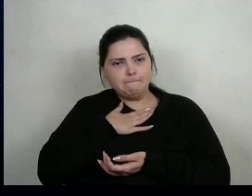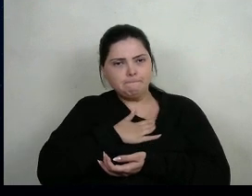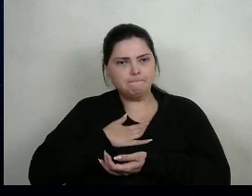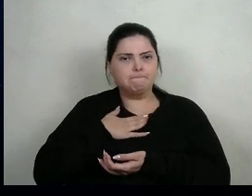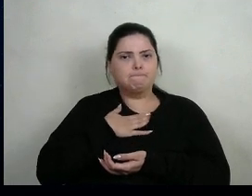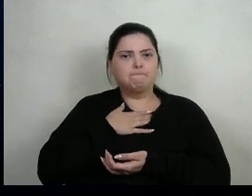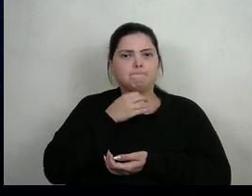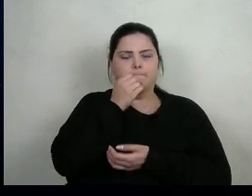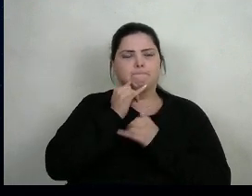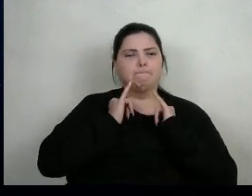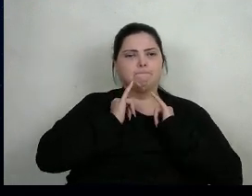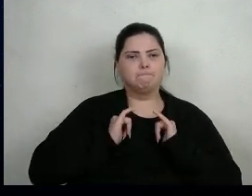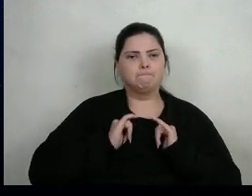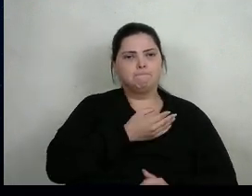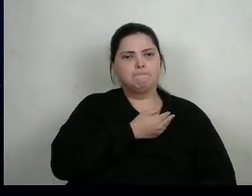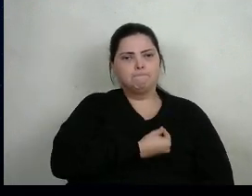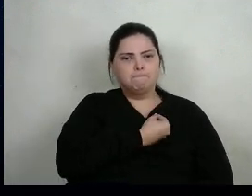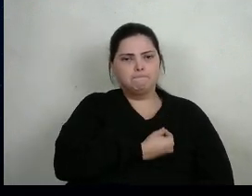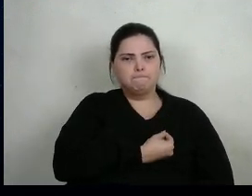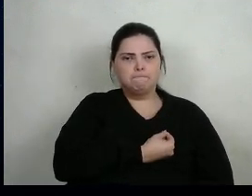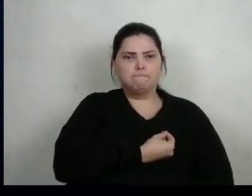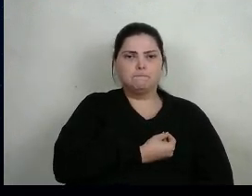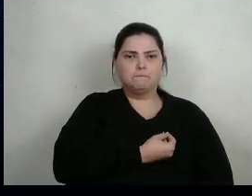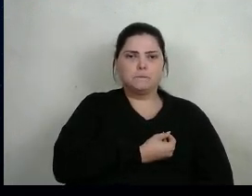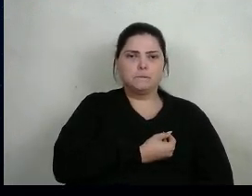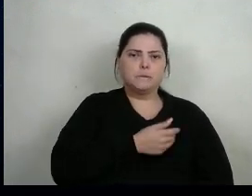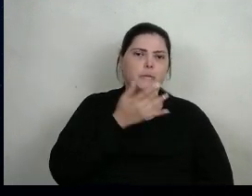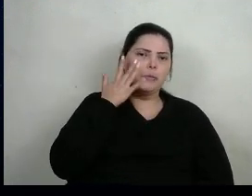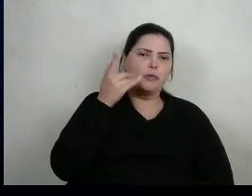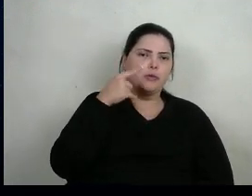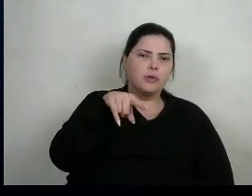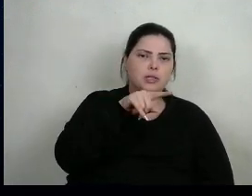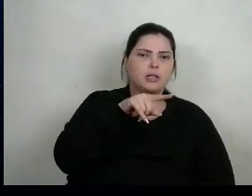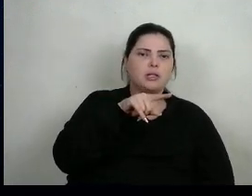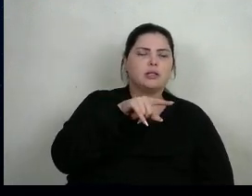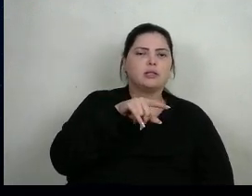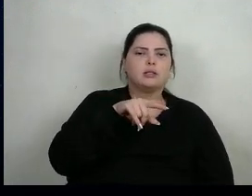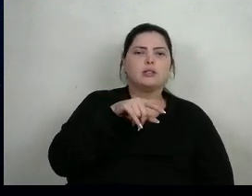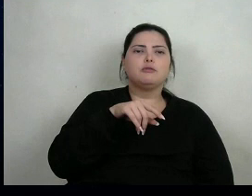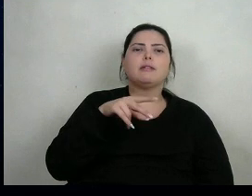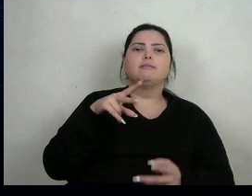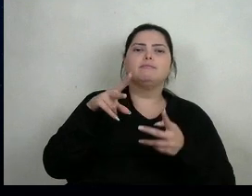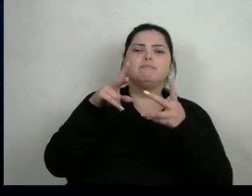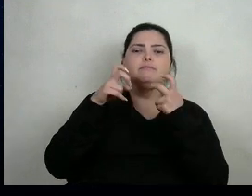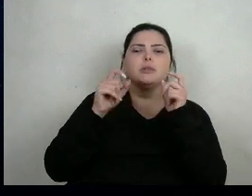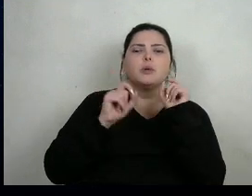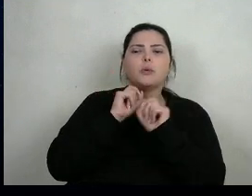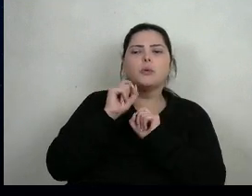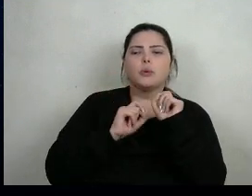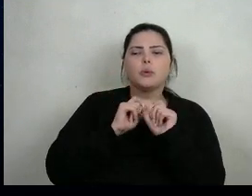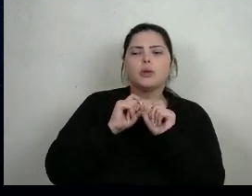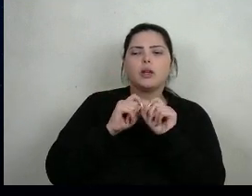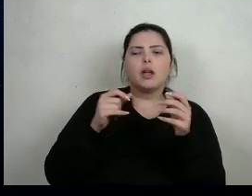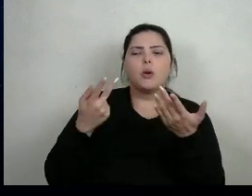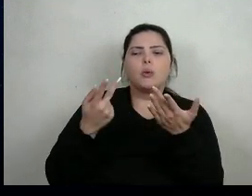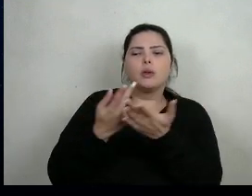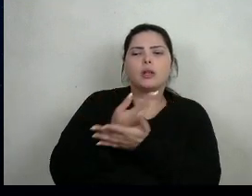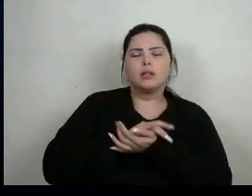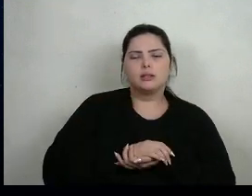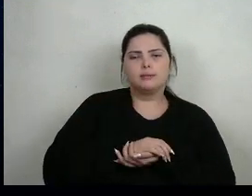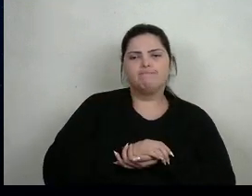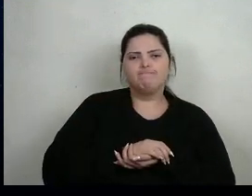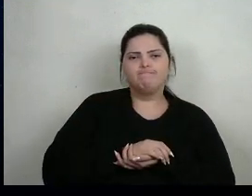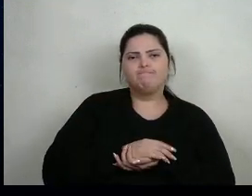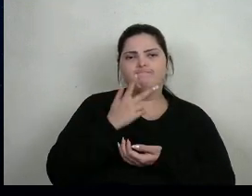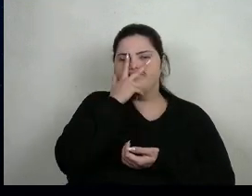na boa galera eu não sei contra vocês Eu já cansei de ver isso eu não sei porque cargas d'água isso acontece mas parece que